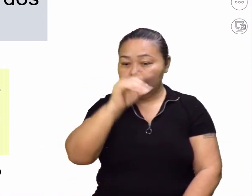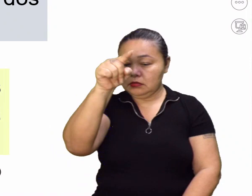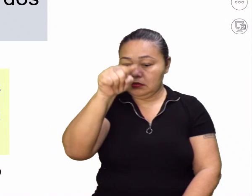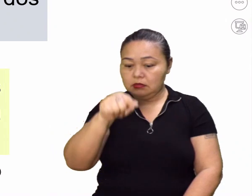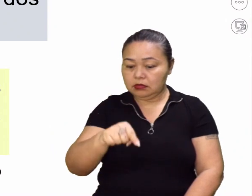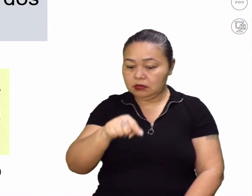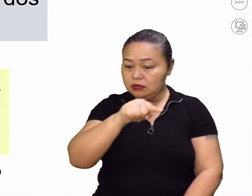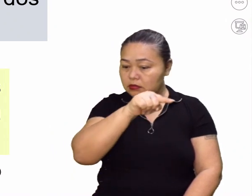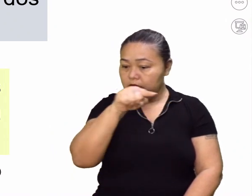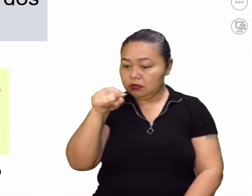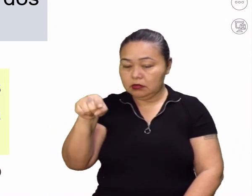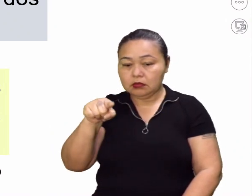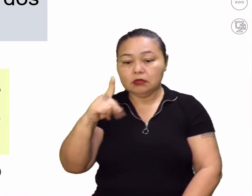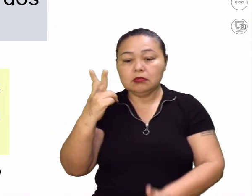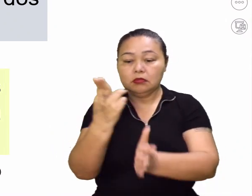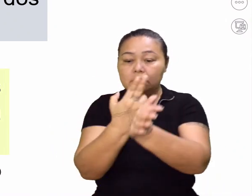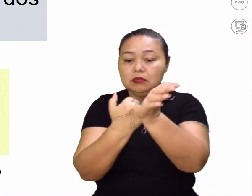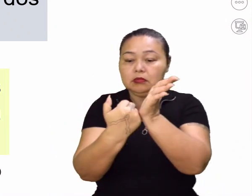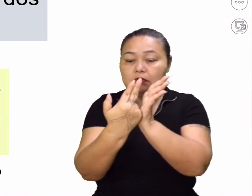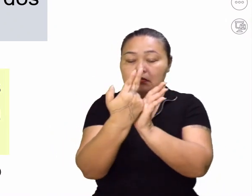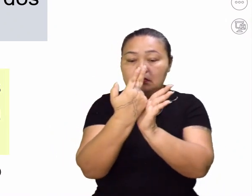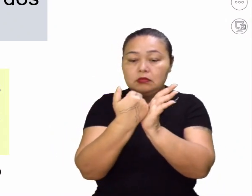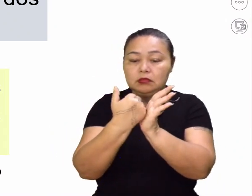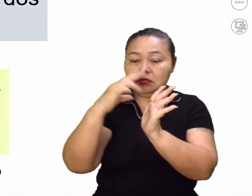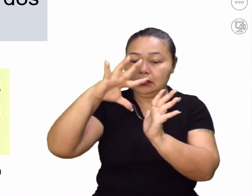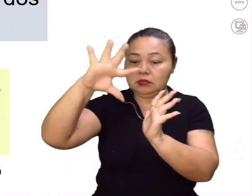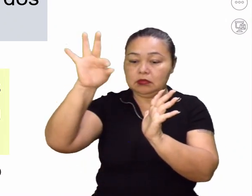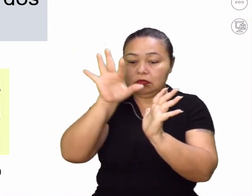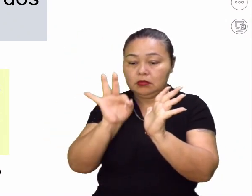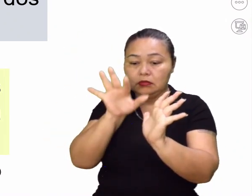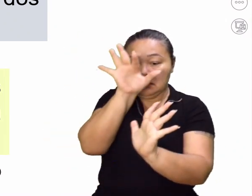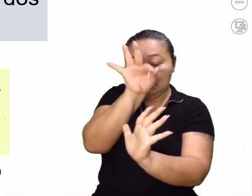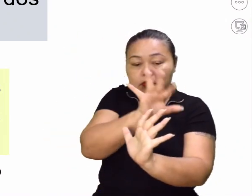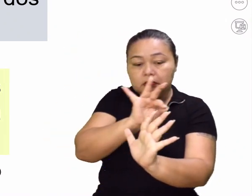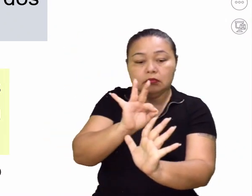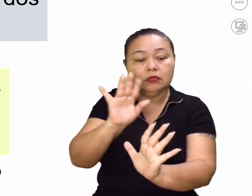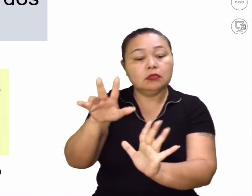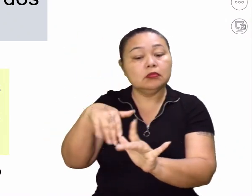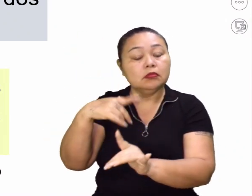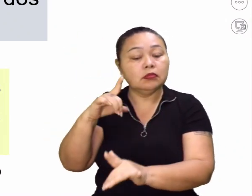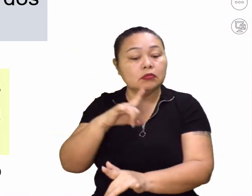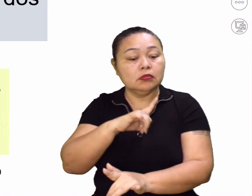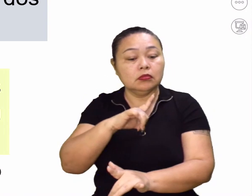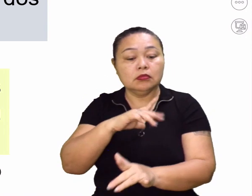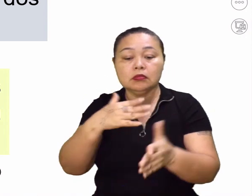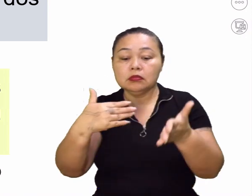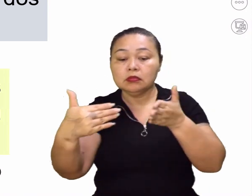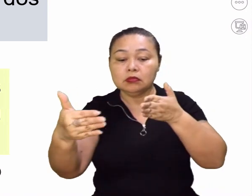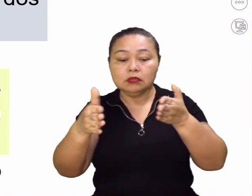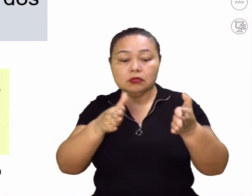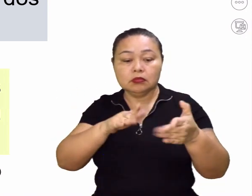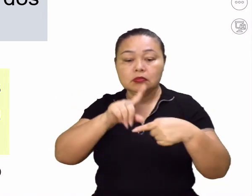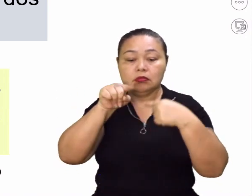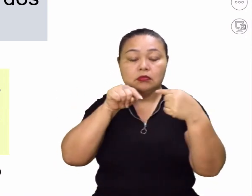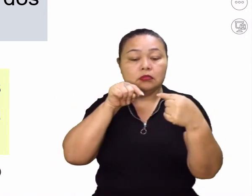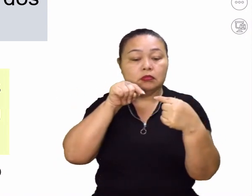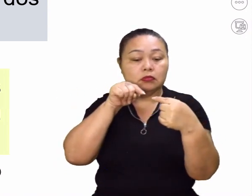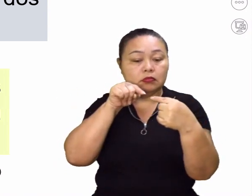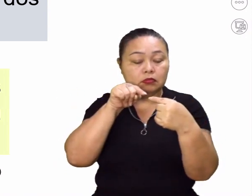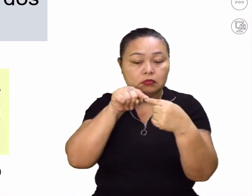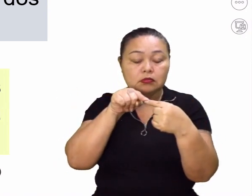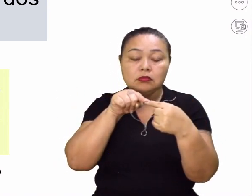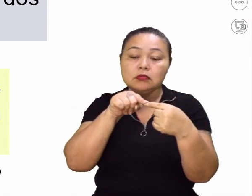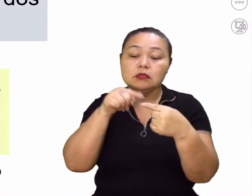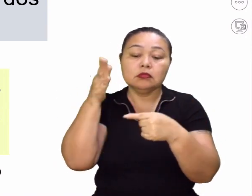cardeais, pode-se construir a Rosa dos Ventos. Contém direções intermediárias